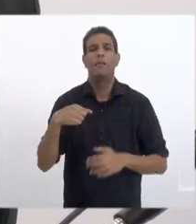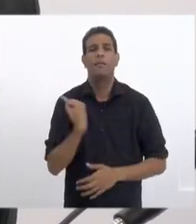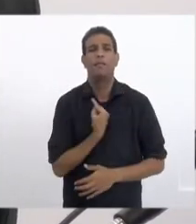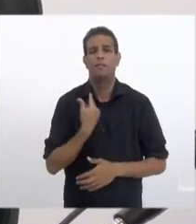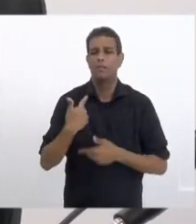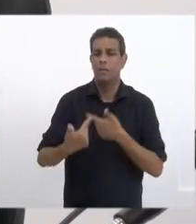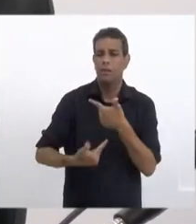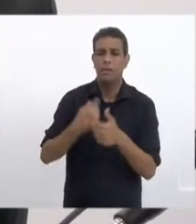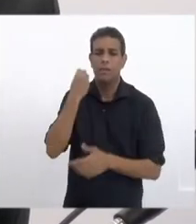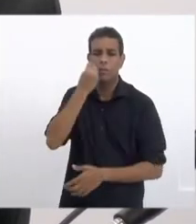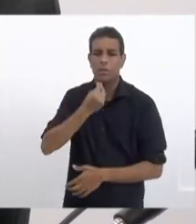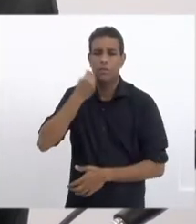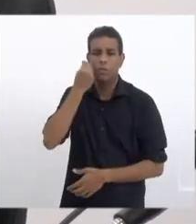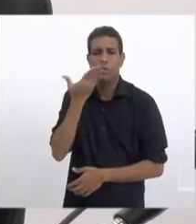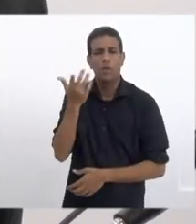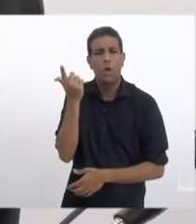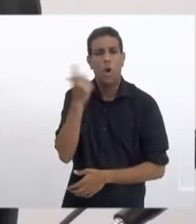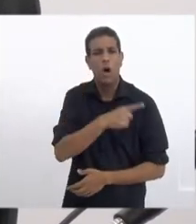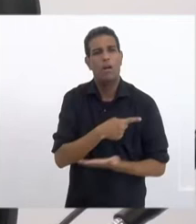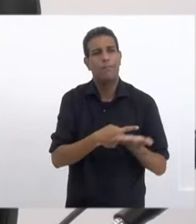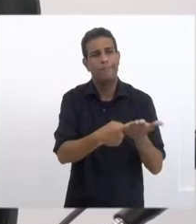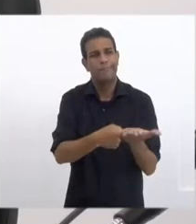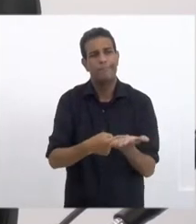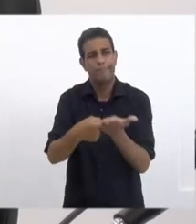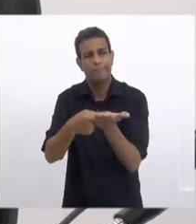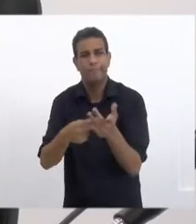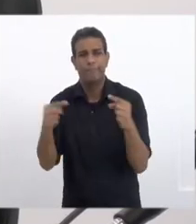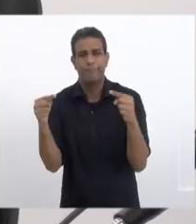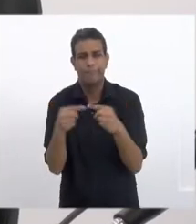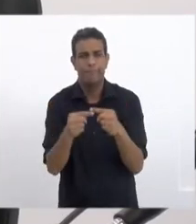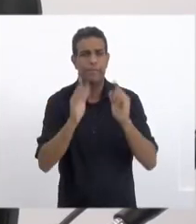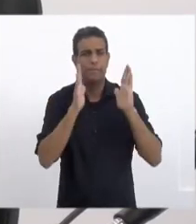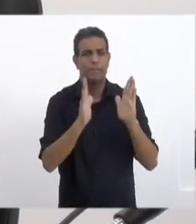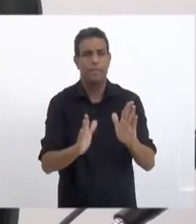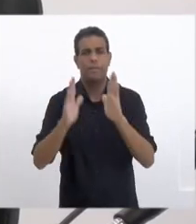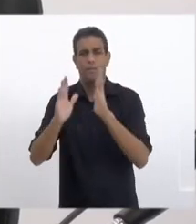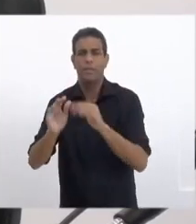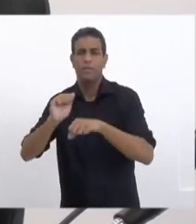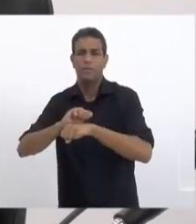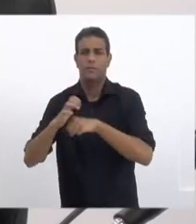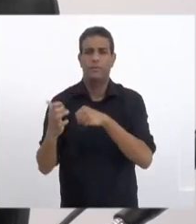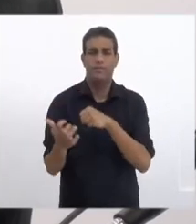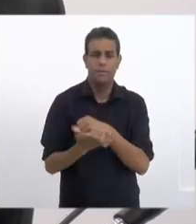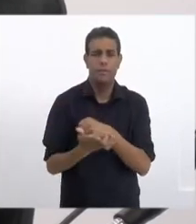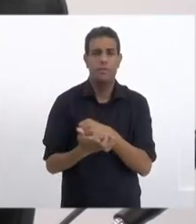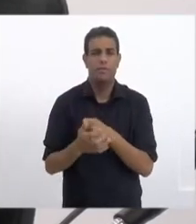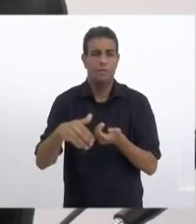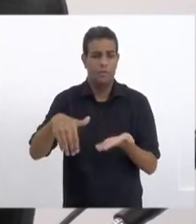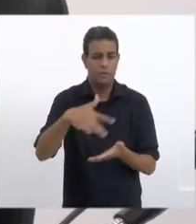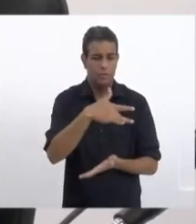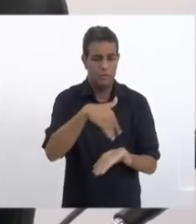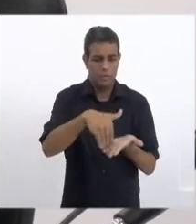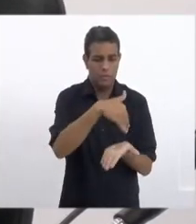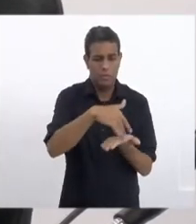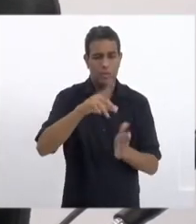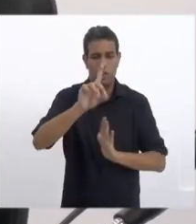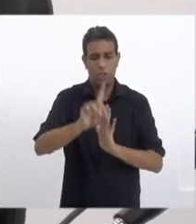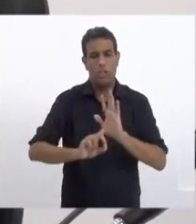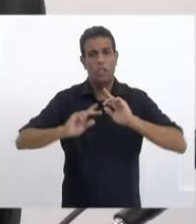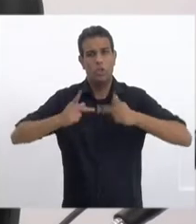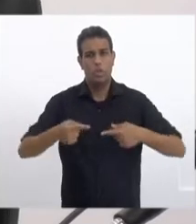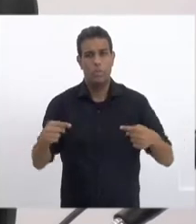tem sido uma experiência muito exitosa que a Fundação e a Secretaria de Saúde têm travado. Na Secretaria Municipal de Direitos Humanos, nós